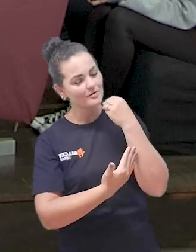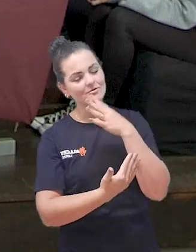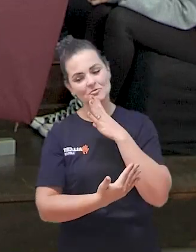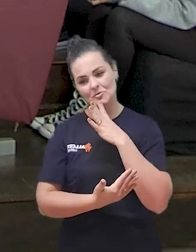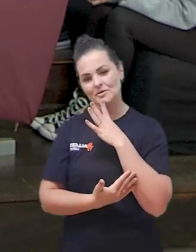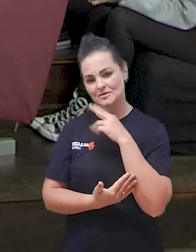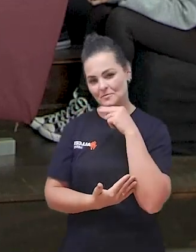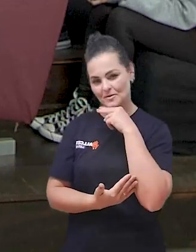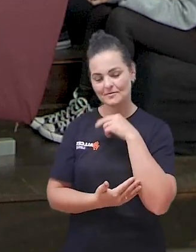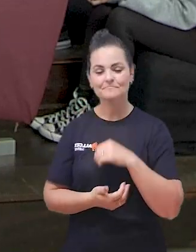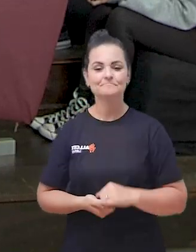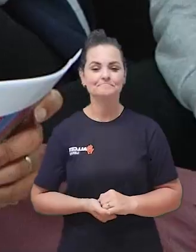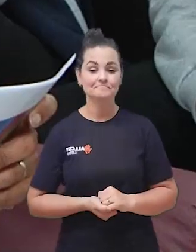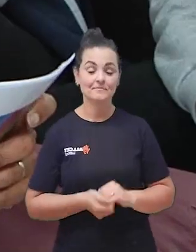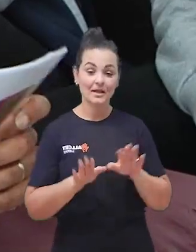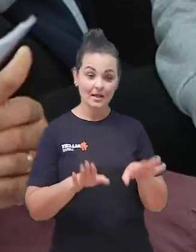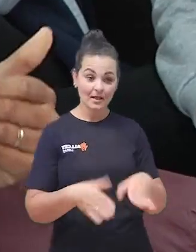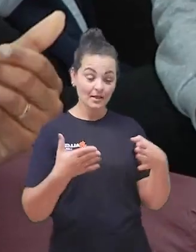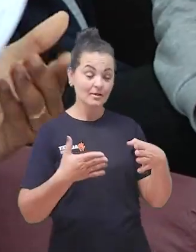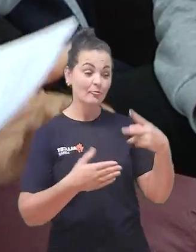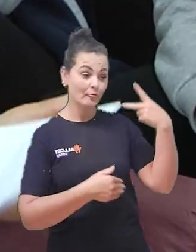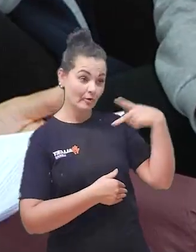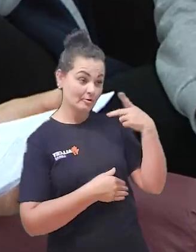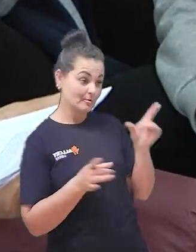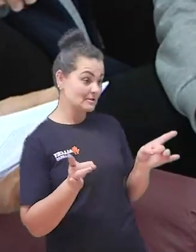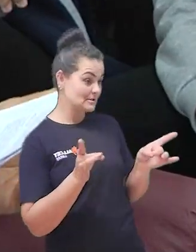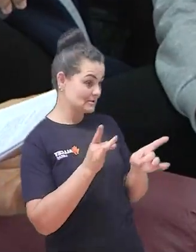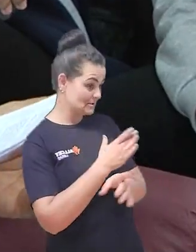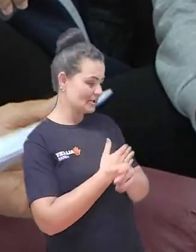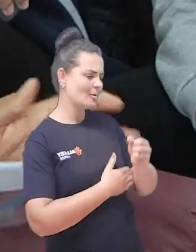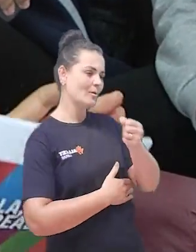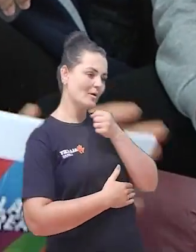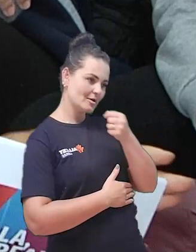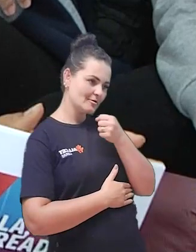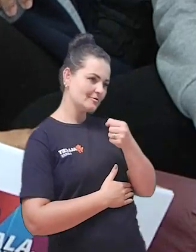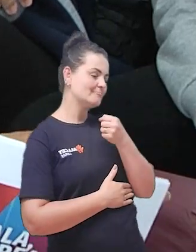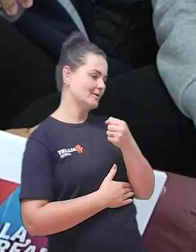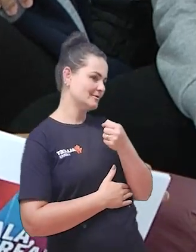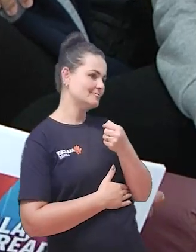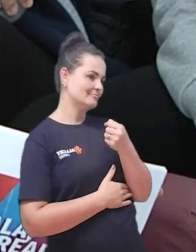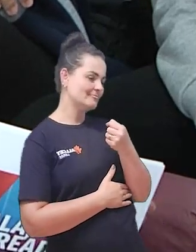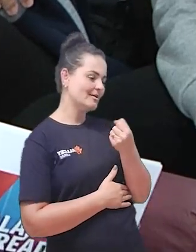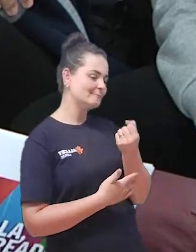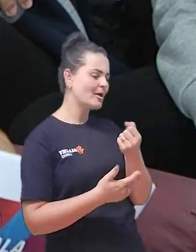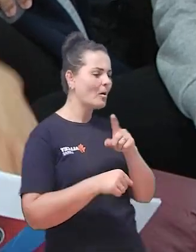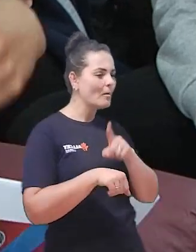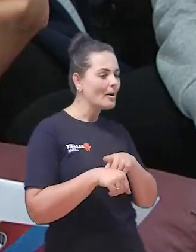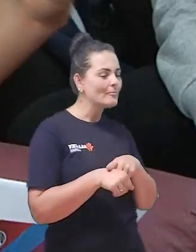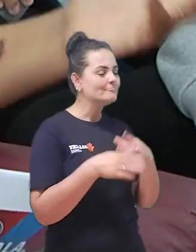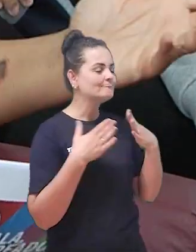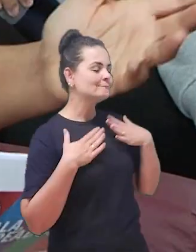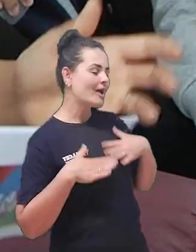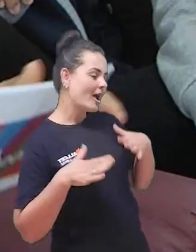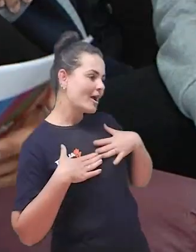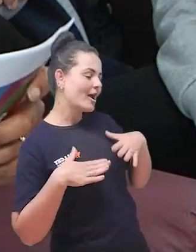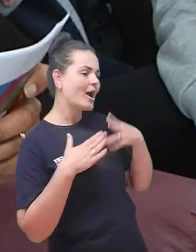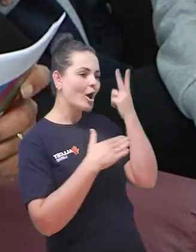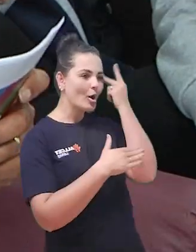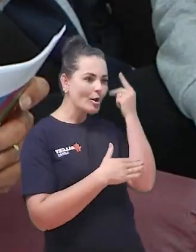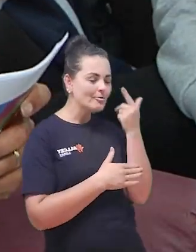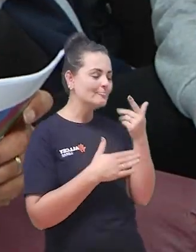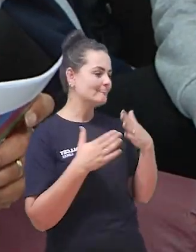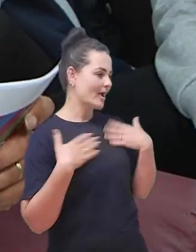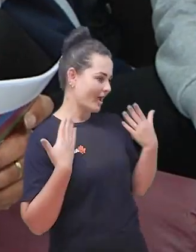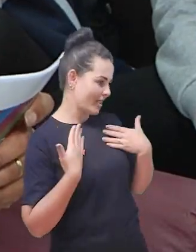Vereador, assim nós encerramos a nossa entrevista de uma maneira bem descontraída com a interação dos